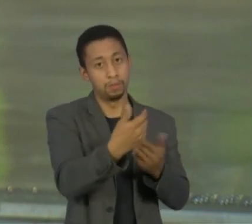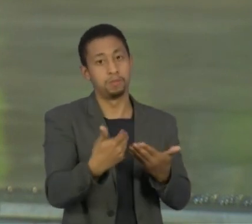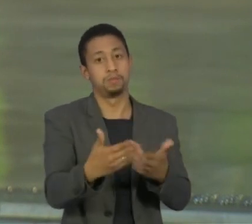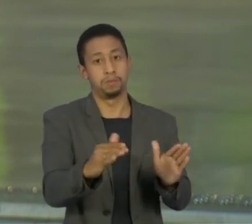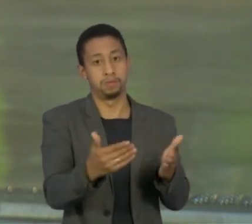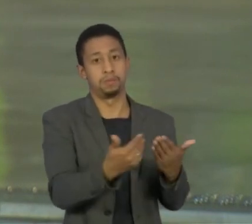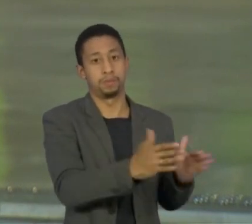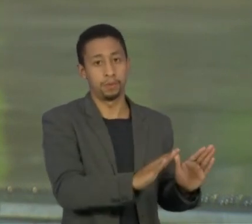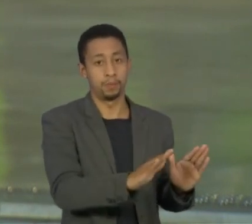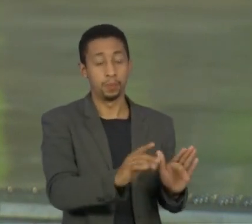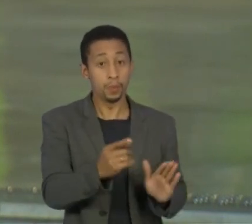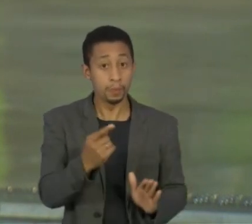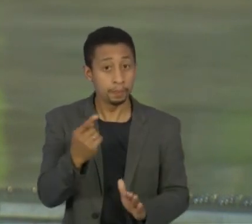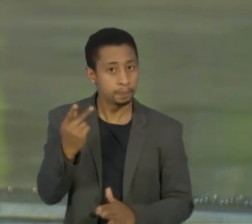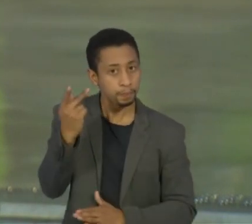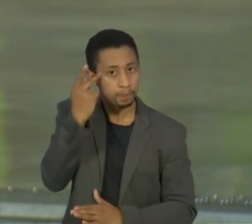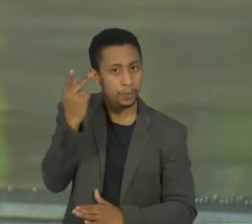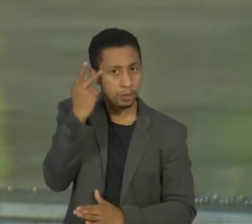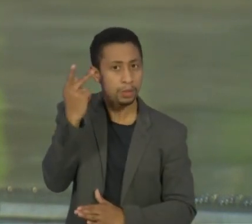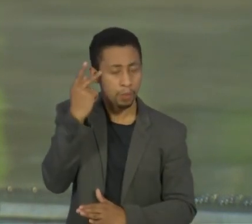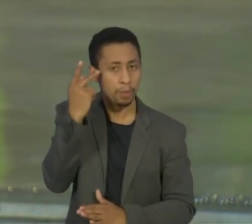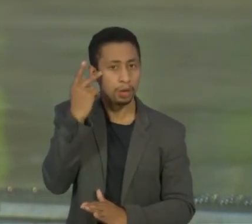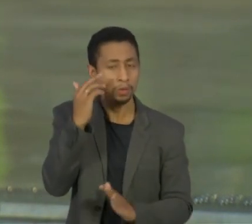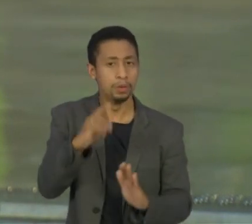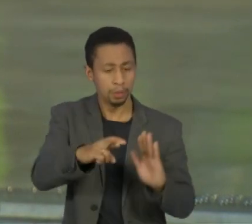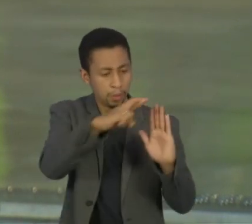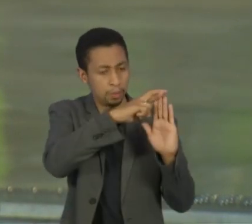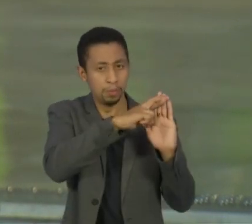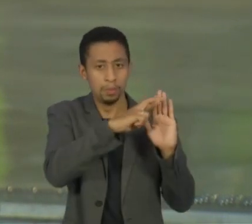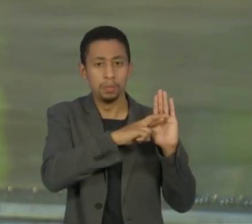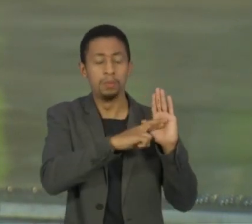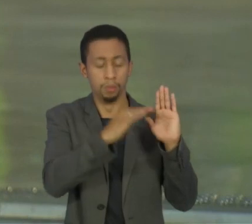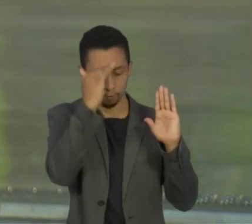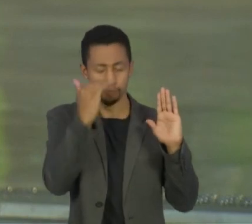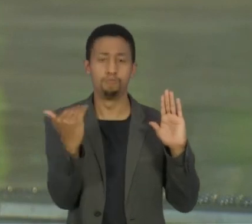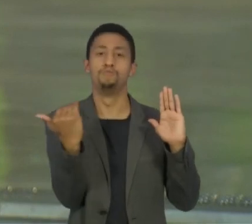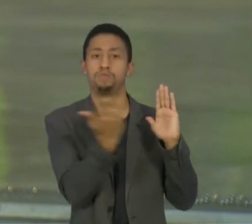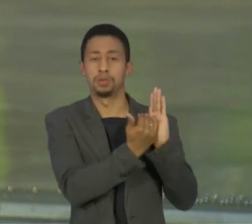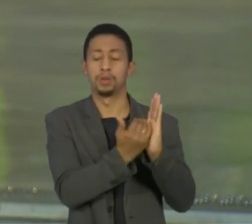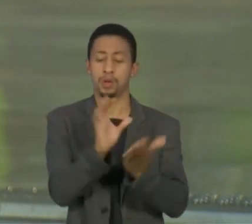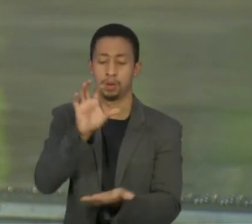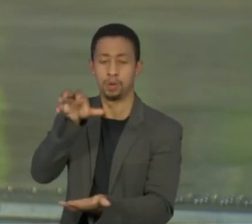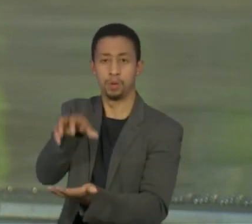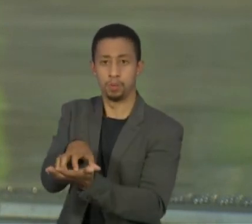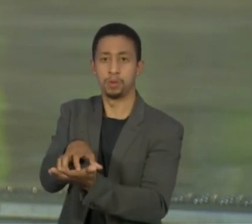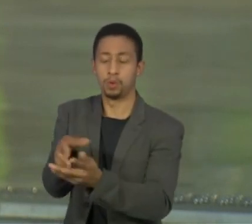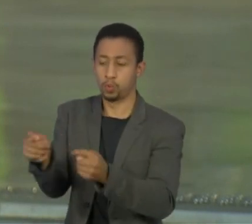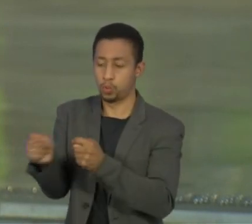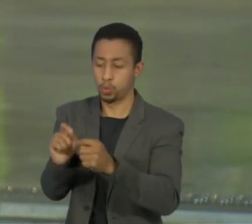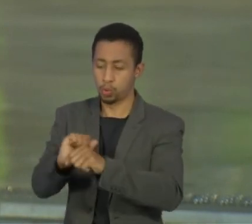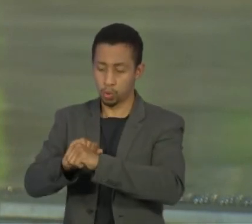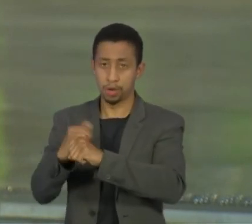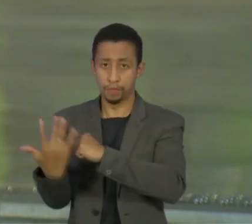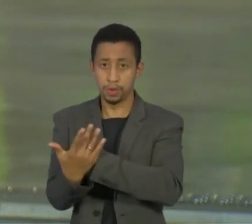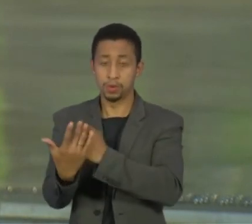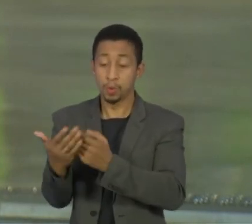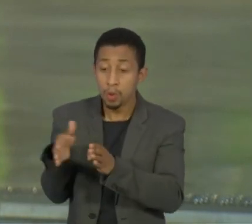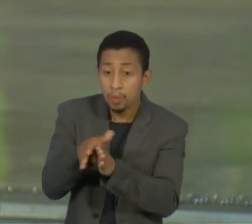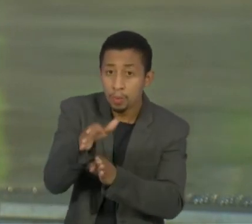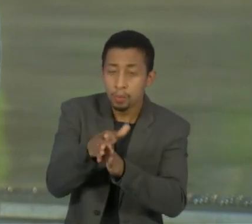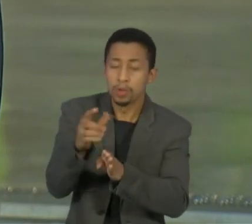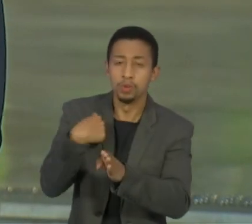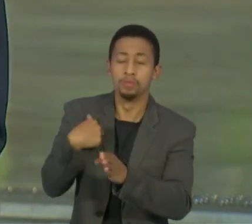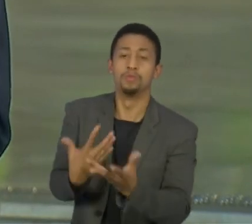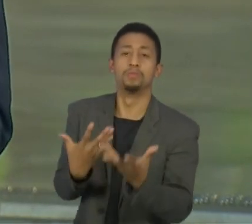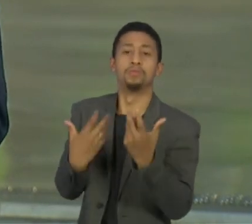município vai acatar esta solicitação do Centro de Contingência. Vai, durante a semana que